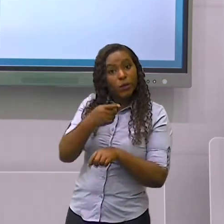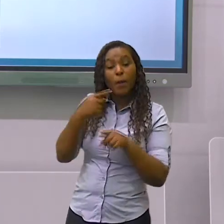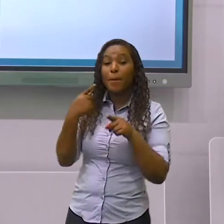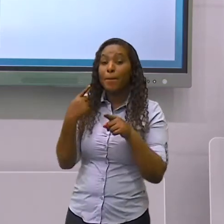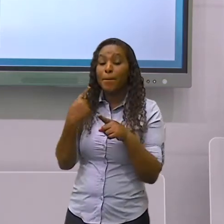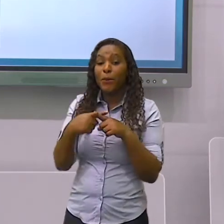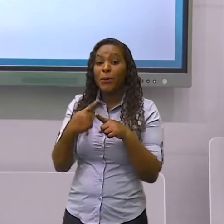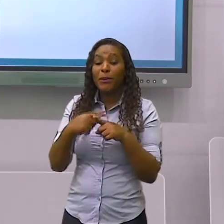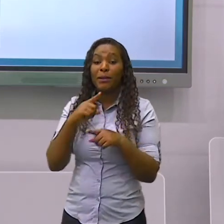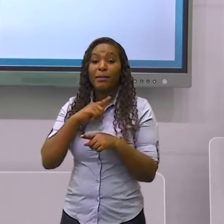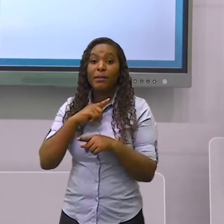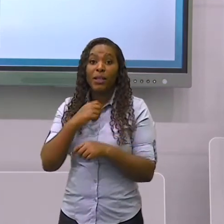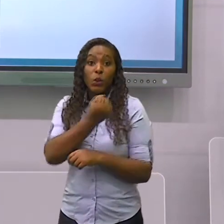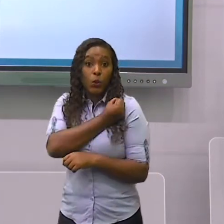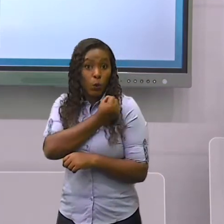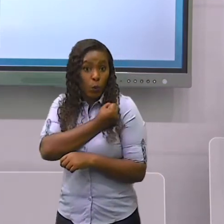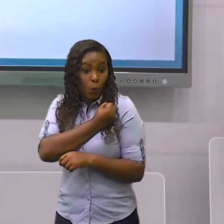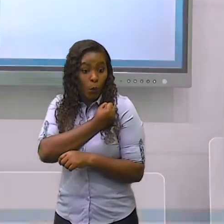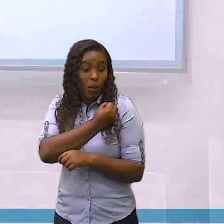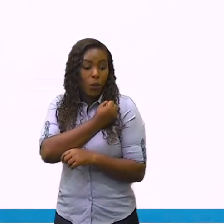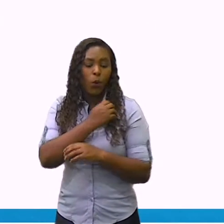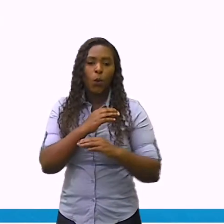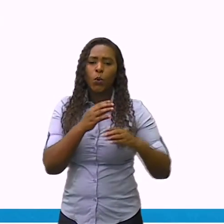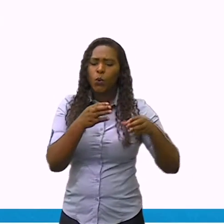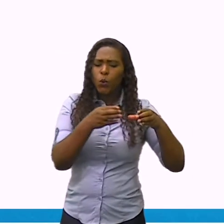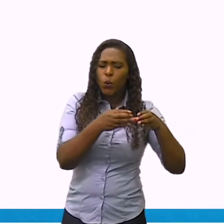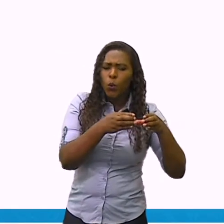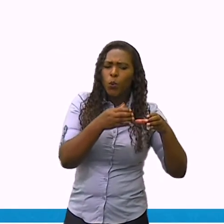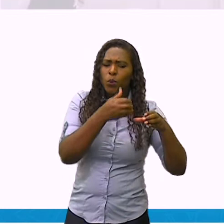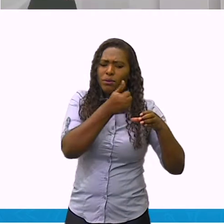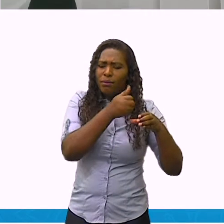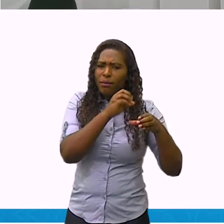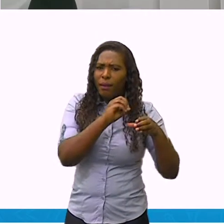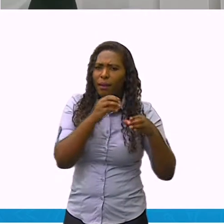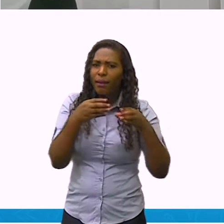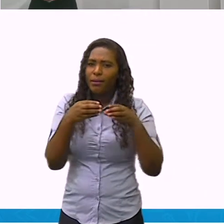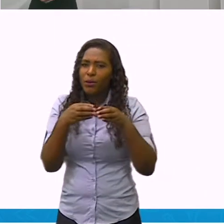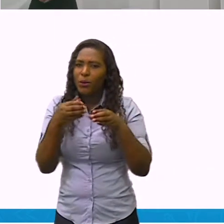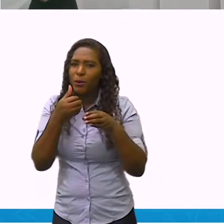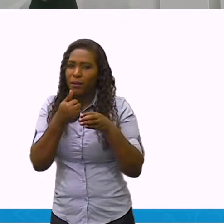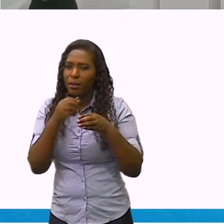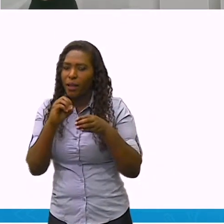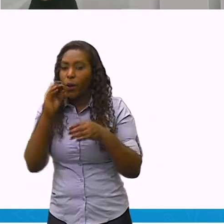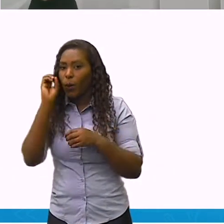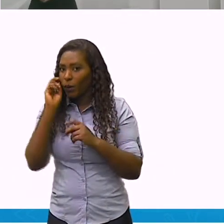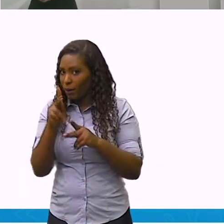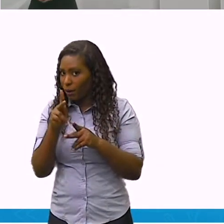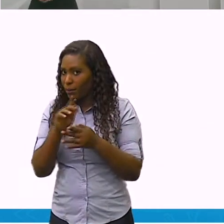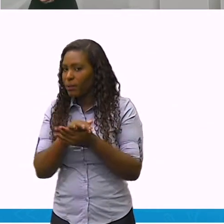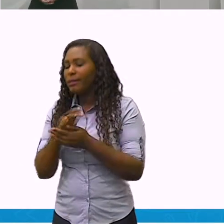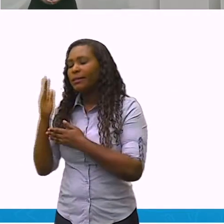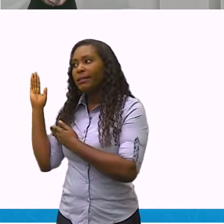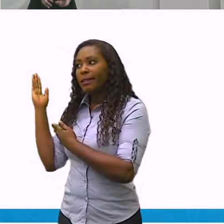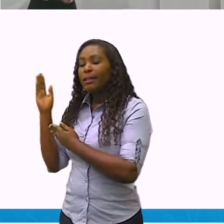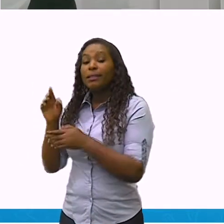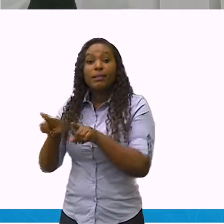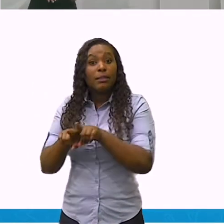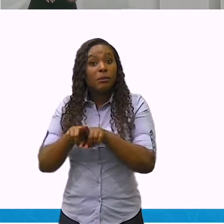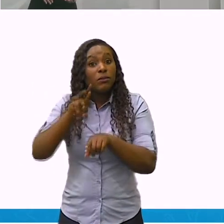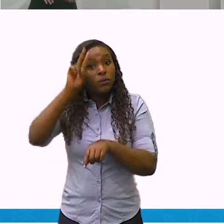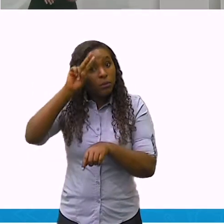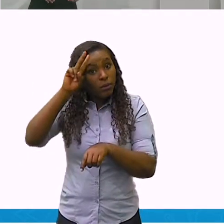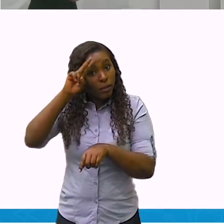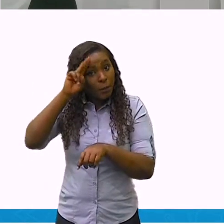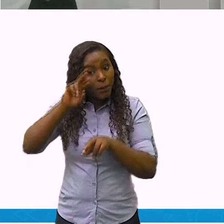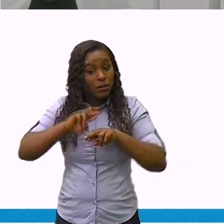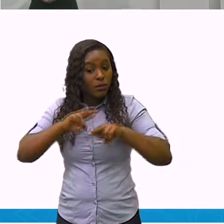relembrar um pouquinho sobre cédulas e moedas. Vamos relembrar também as suas diferenças, vamos lá? Nós falamos que as